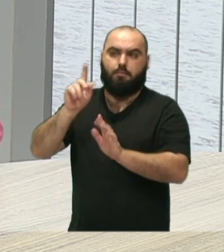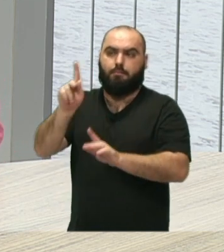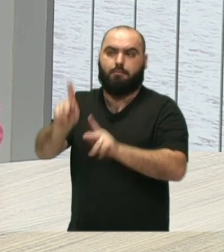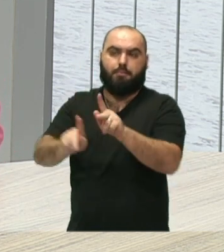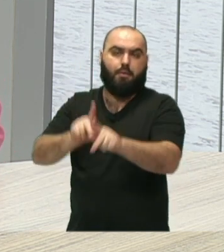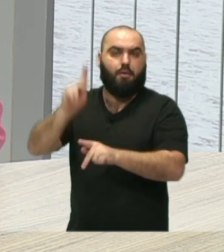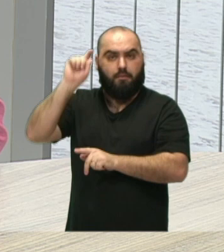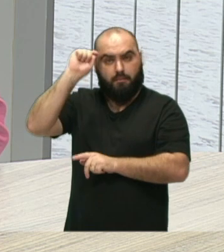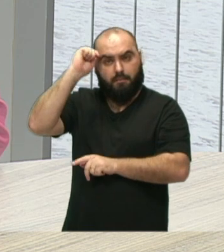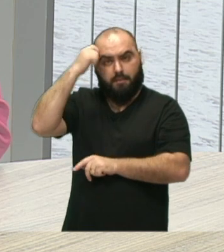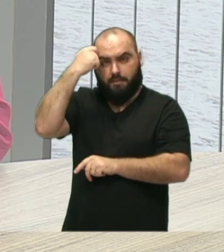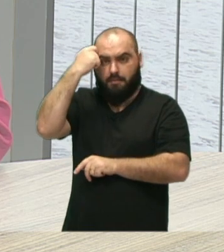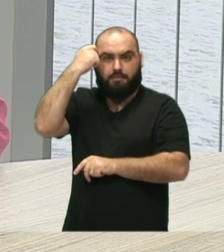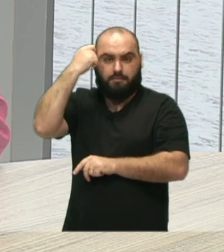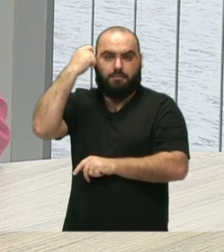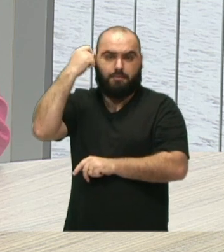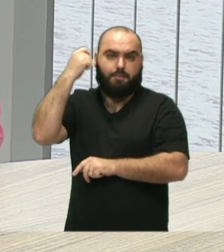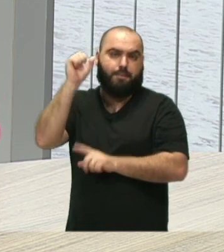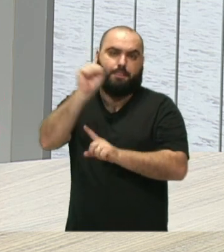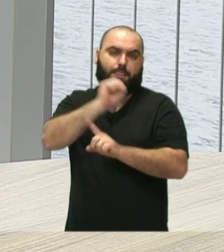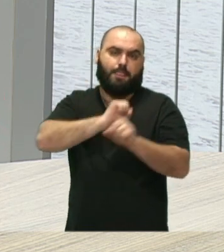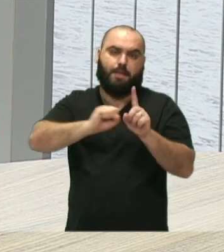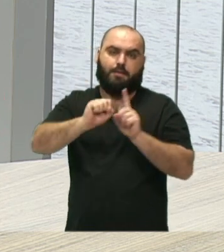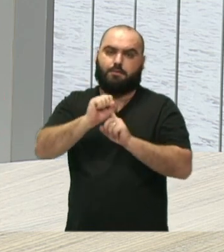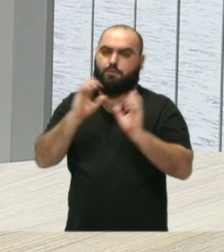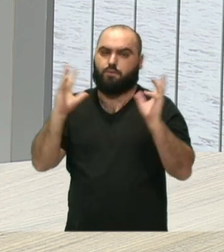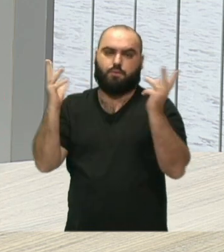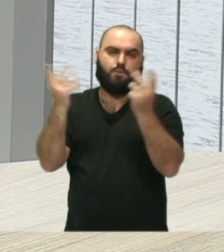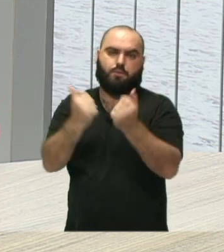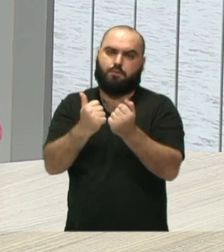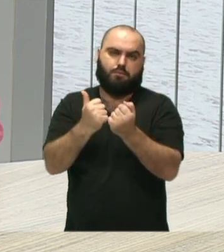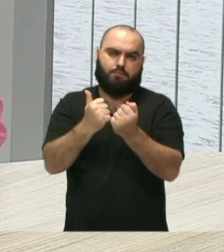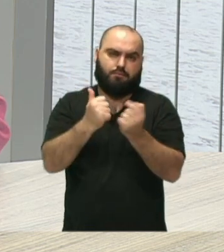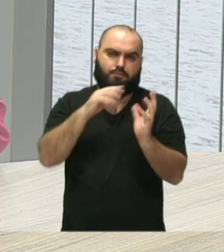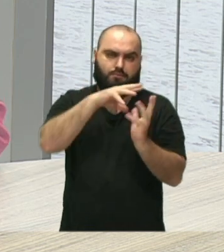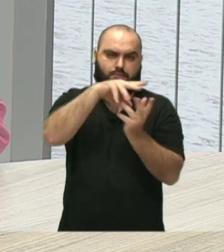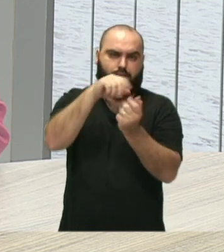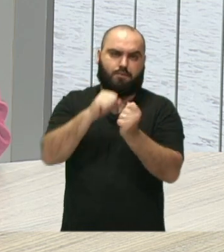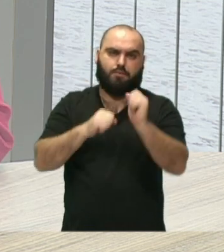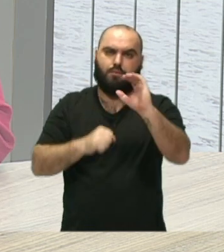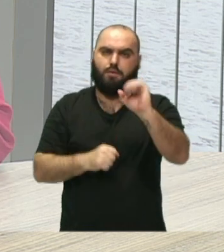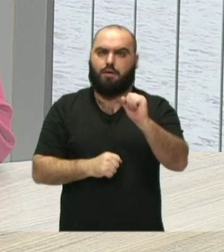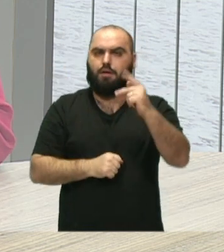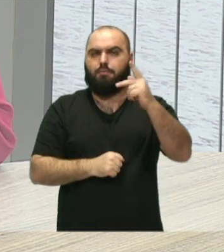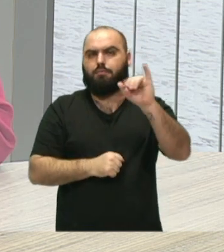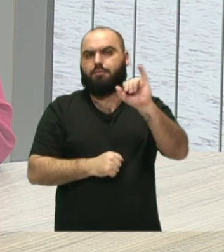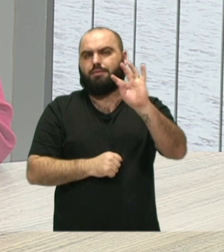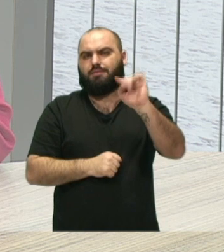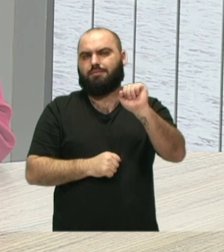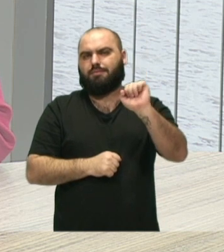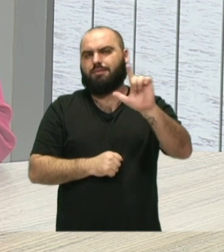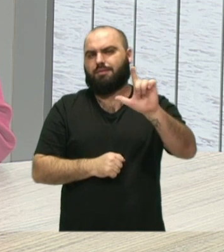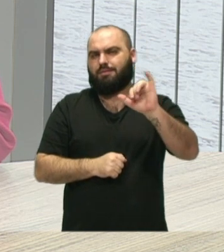política dentro de um país capitalista, a sociedade é basicamente toda capitalista hoje, quando a gente fala de globalização,